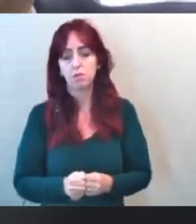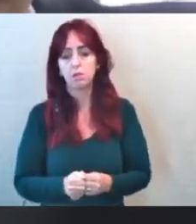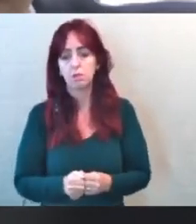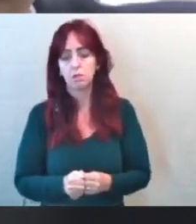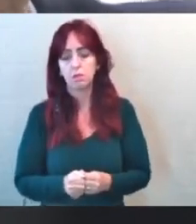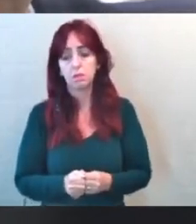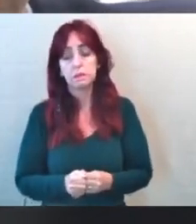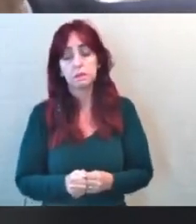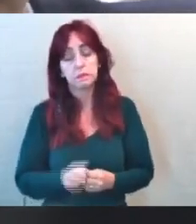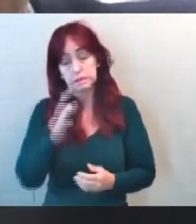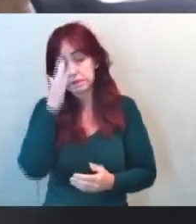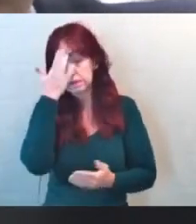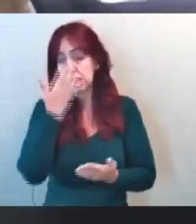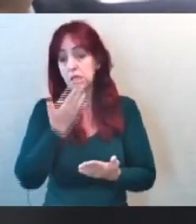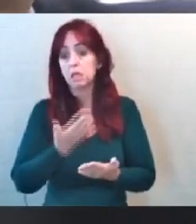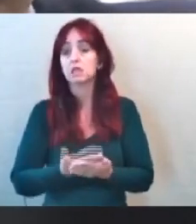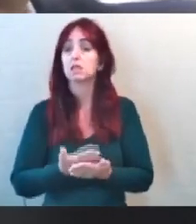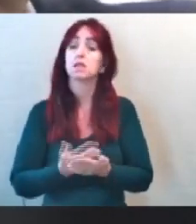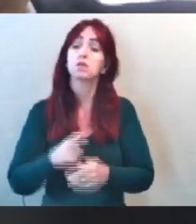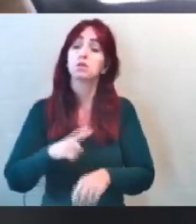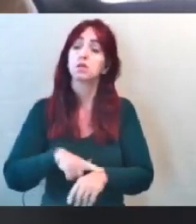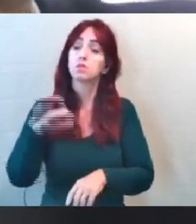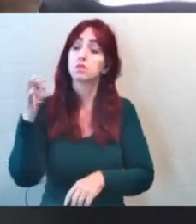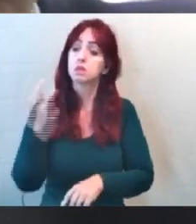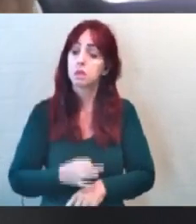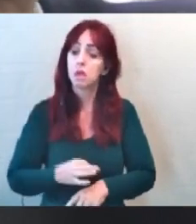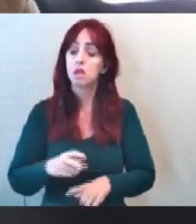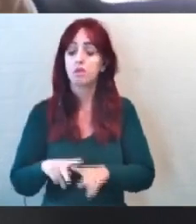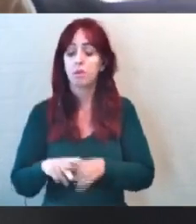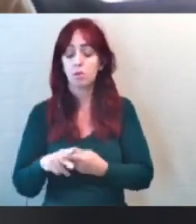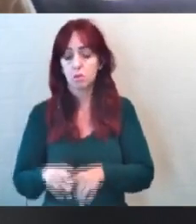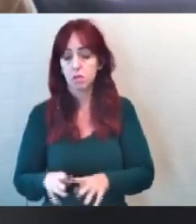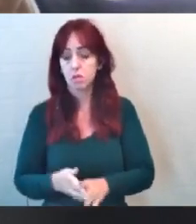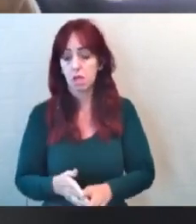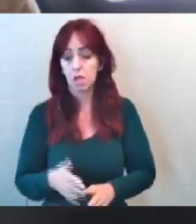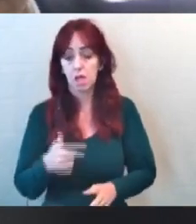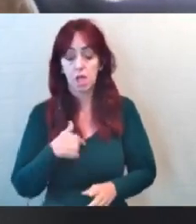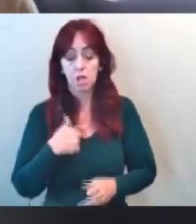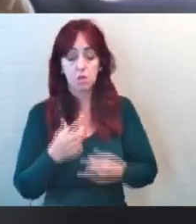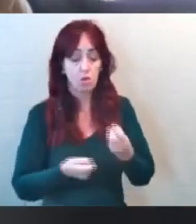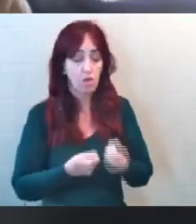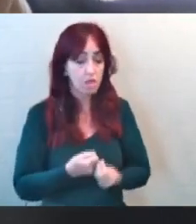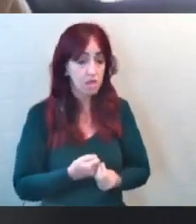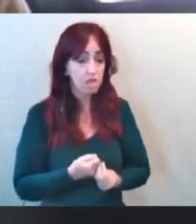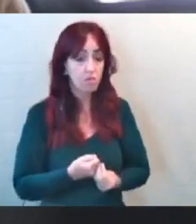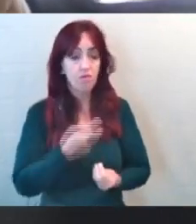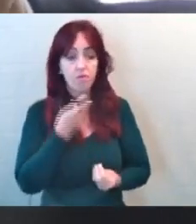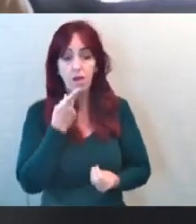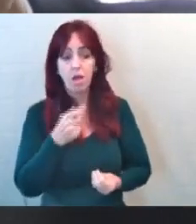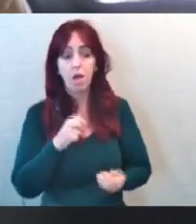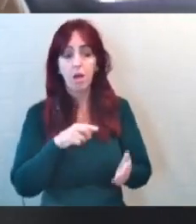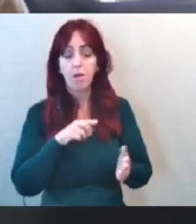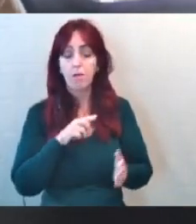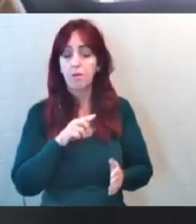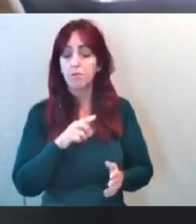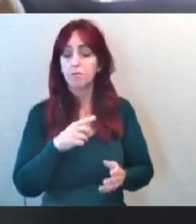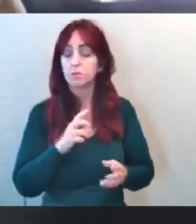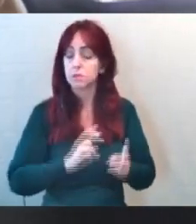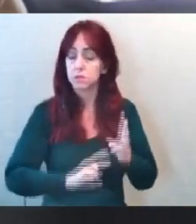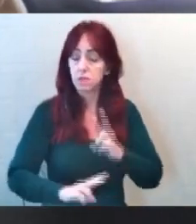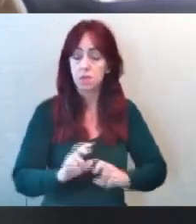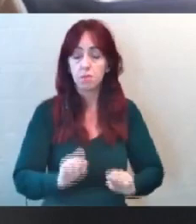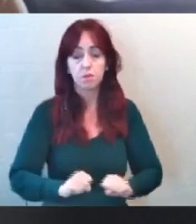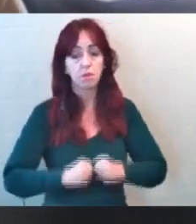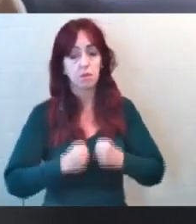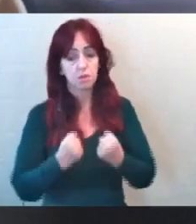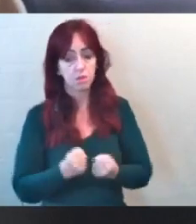mágicas. Soluções mágicas só geram enganação. Eu não estou aqui para fazer solução mágica, eu estou aqui para trabalhar e para liderar essa